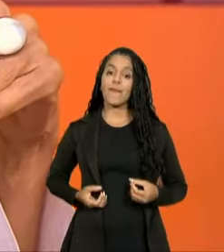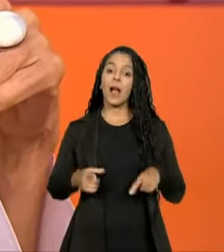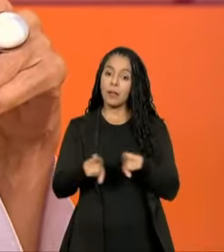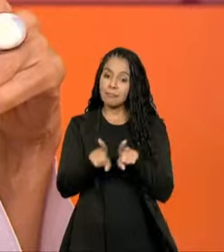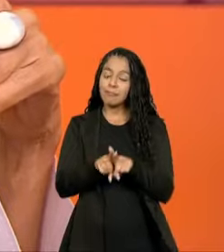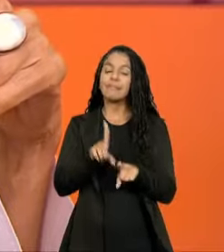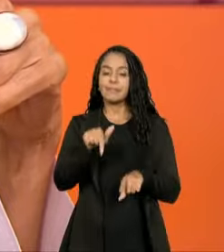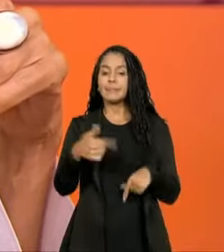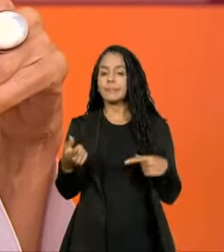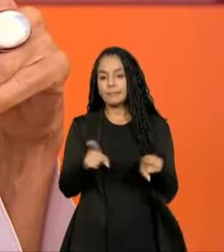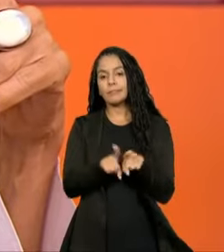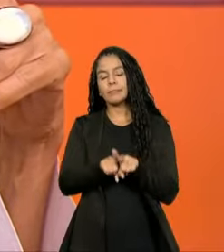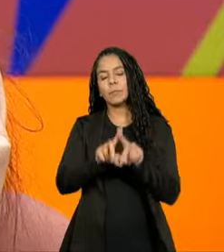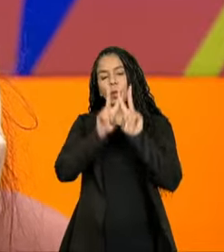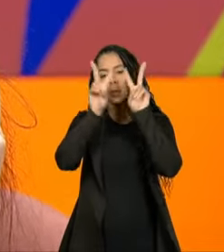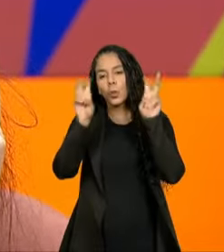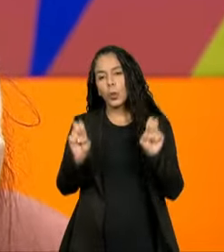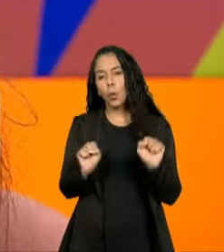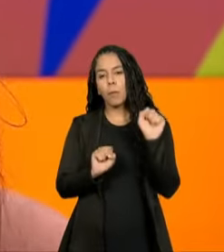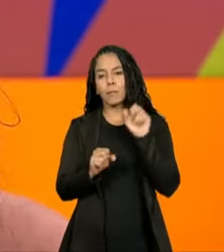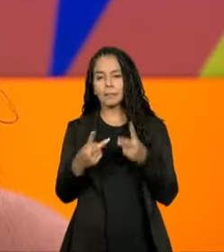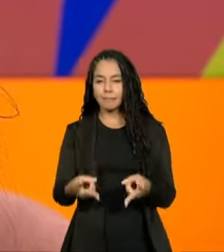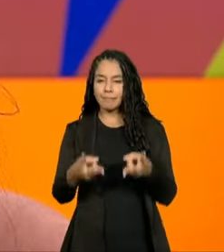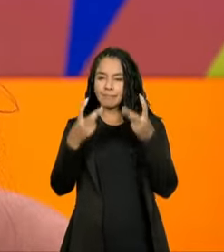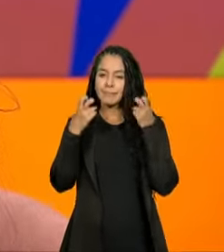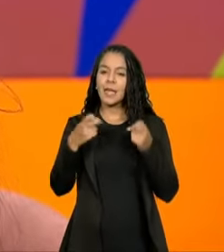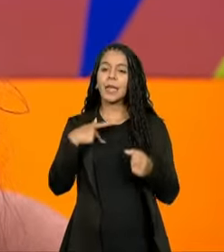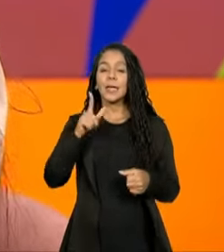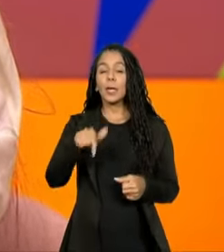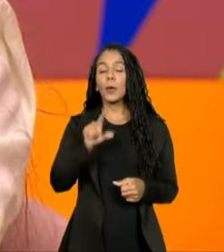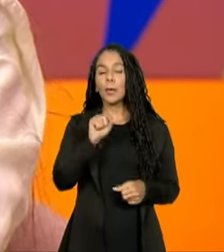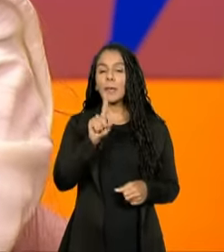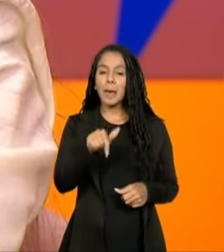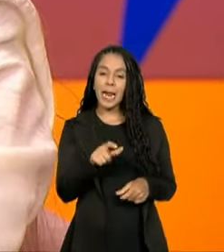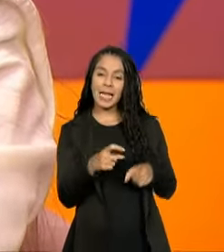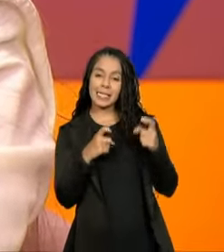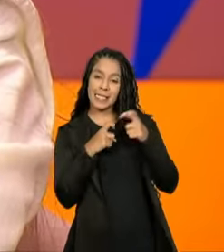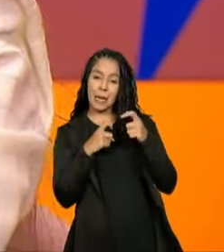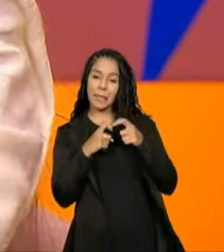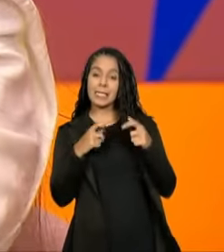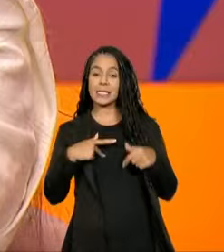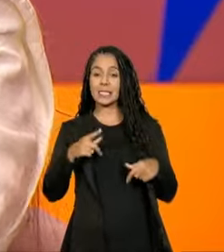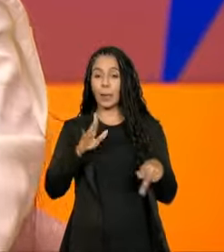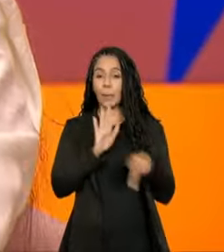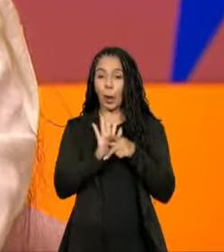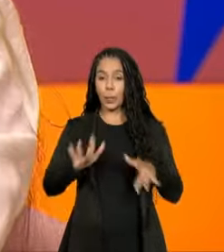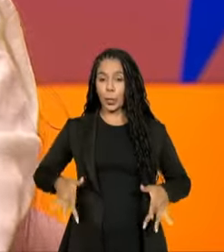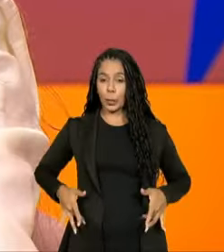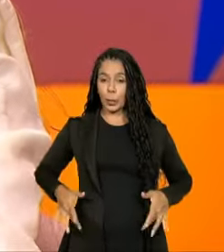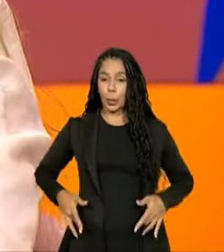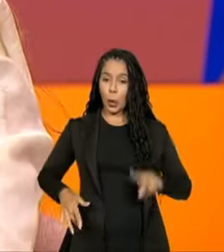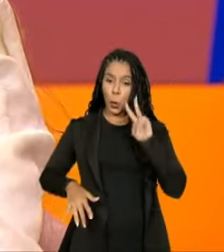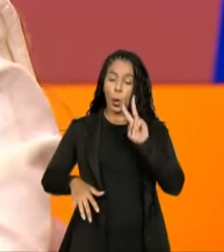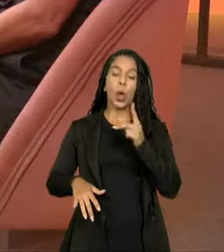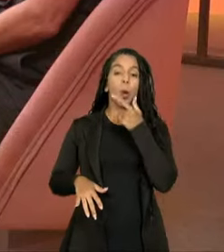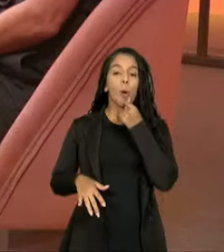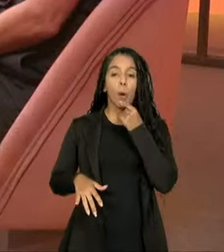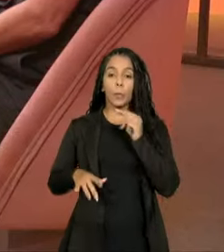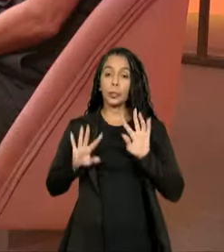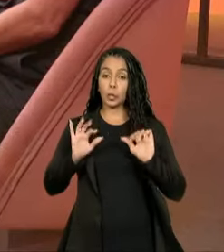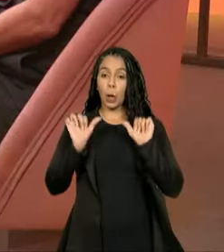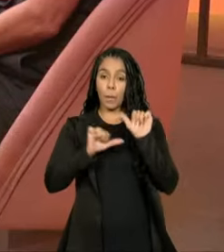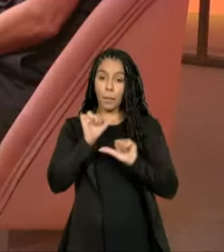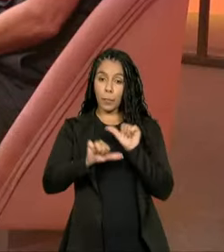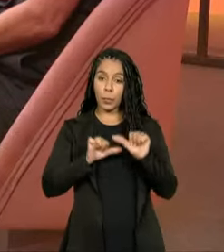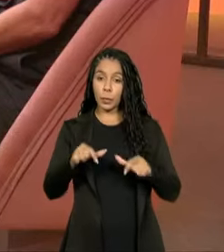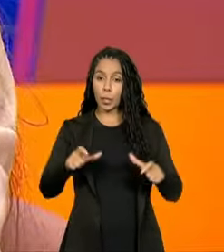assim, desse olhar que a gente fala que é a medicina do biquíni, né? Que é como se a gente olhasse para a mulher como se ela fosse um mini-homem e só mudasse na região em